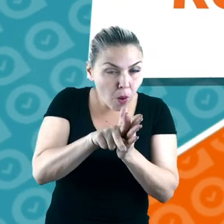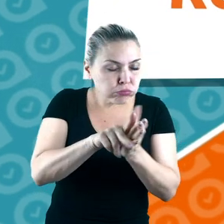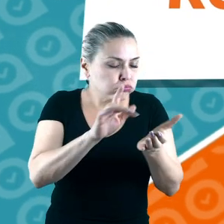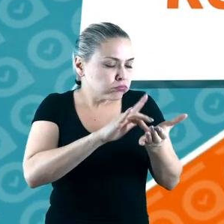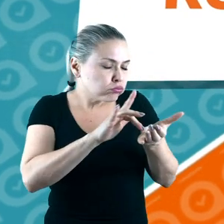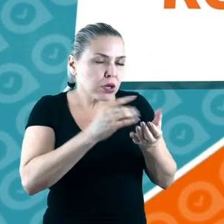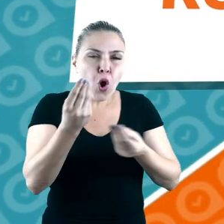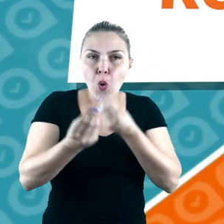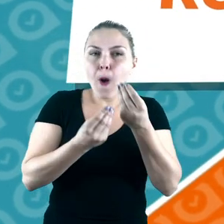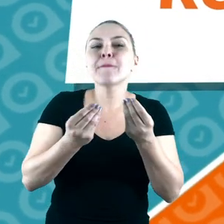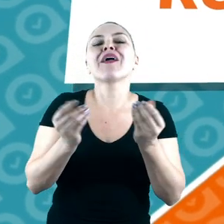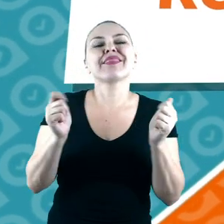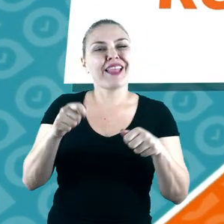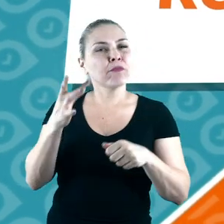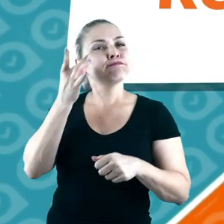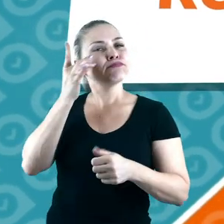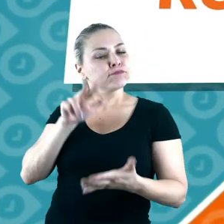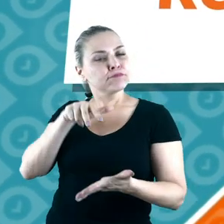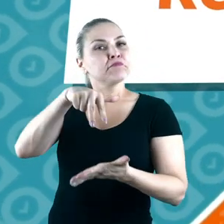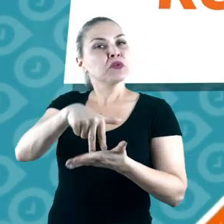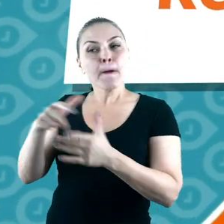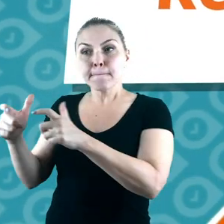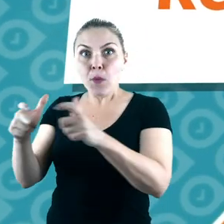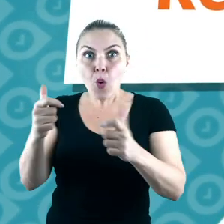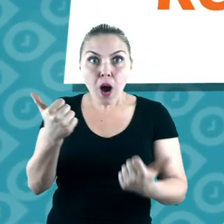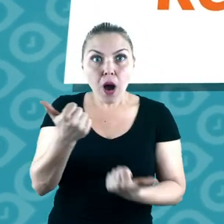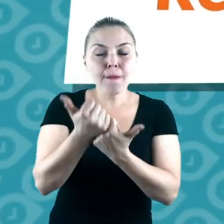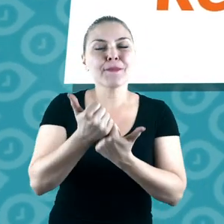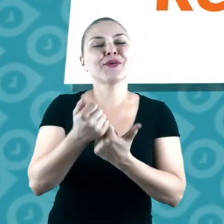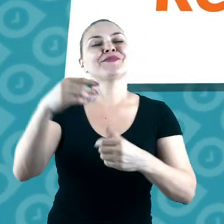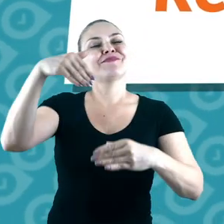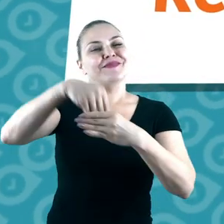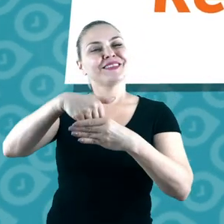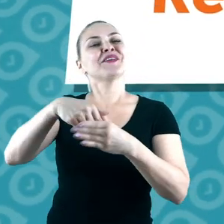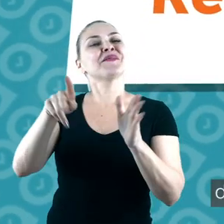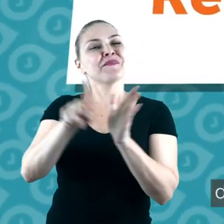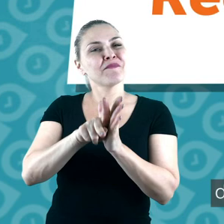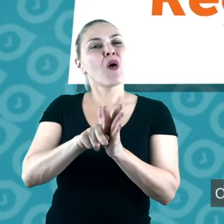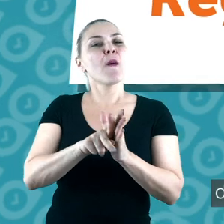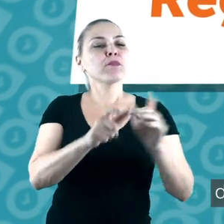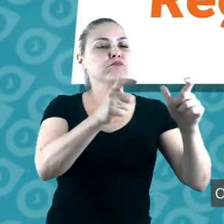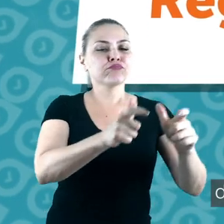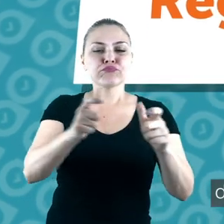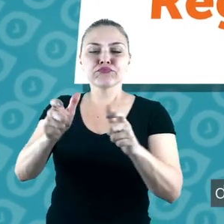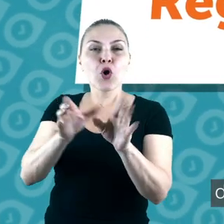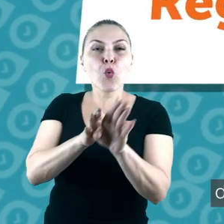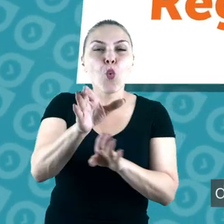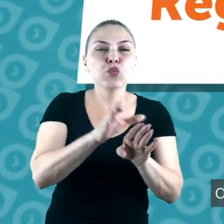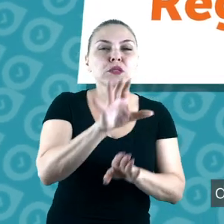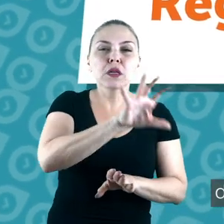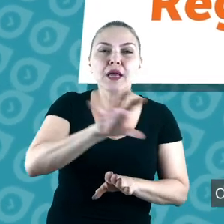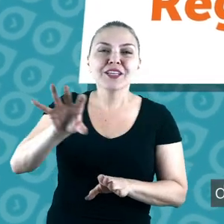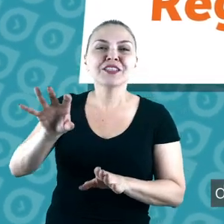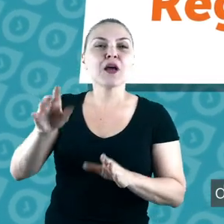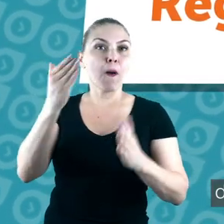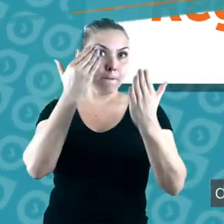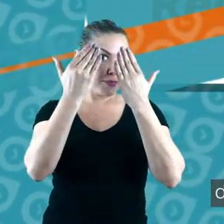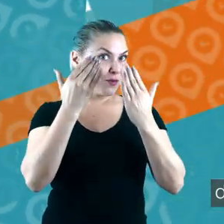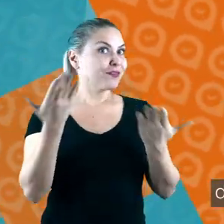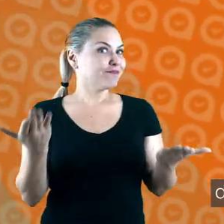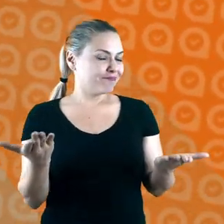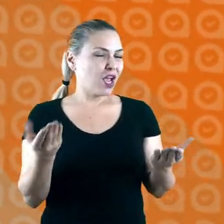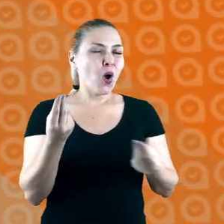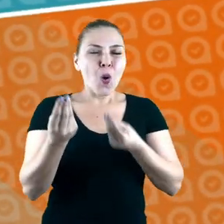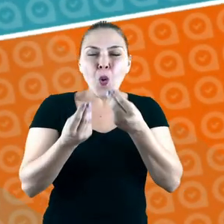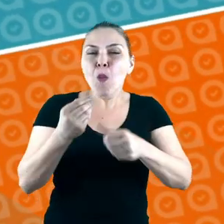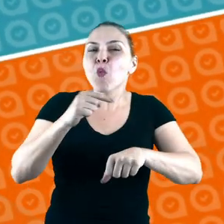pelo próprio dispositivo poderão comparecer aos pontos de apoio à votação disponíveis nos Conselhos Regionais de